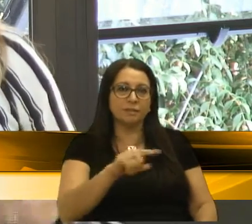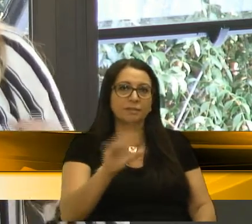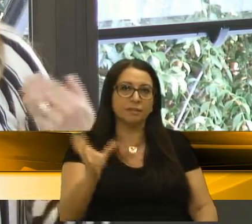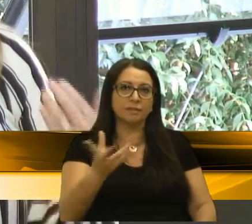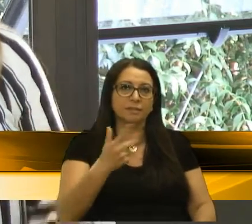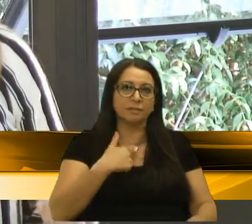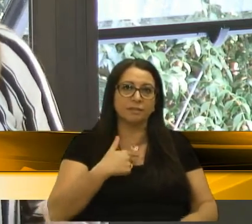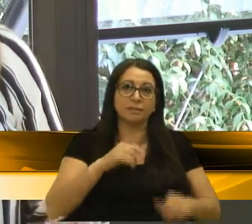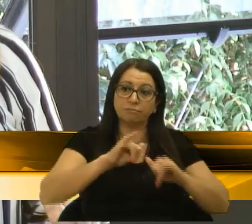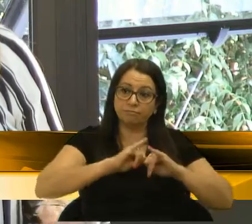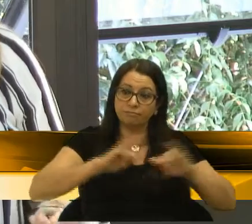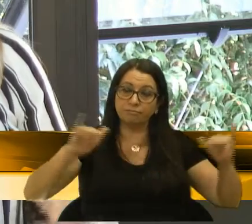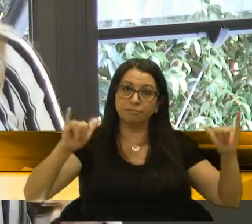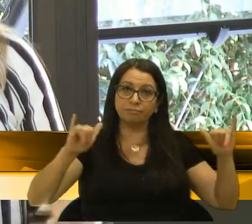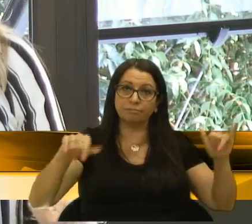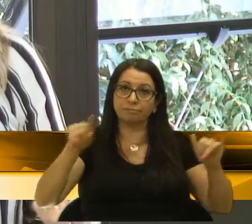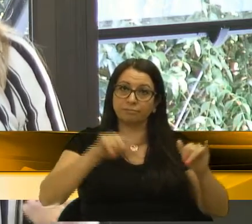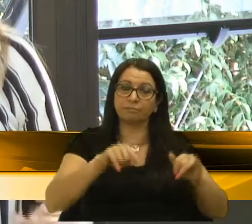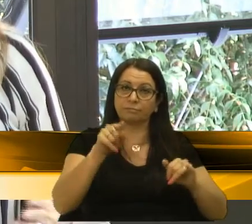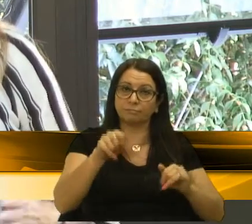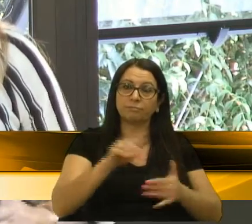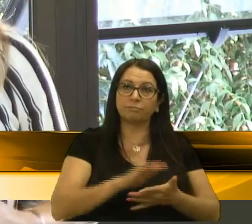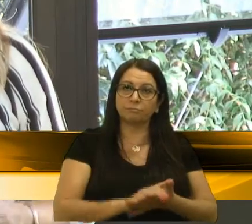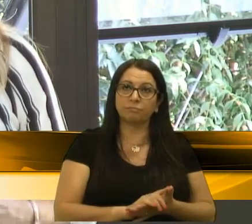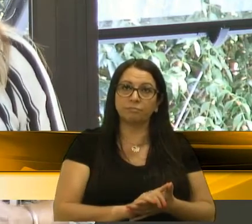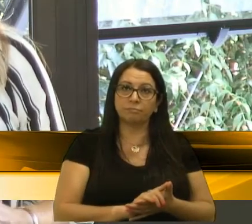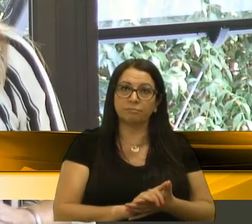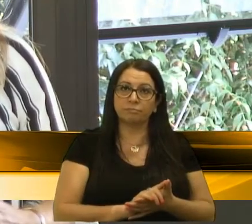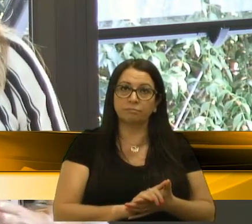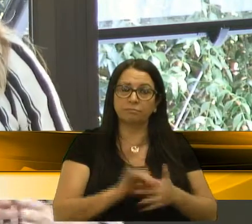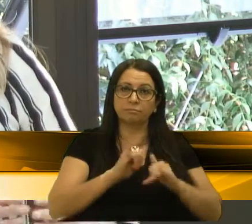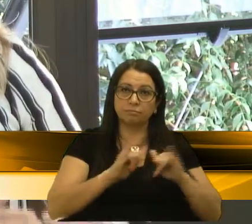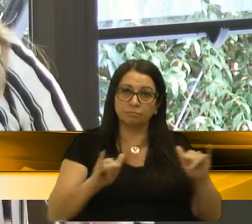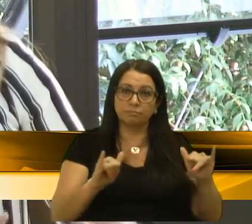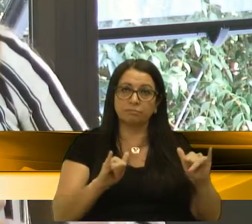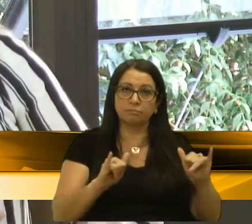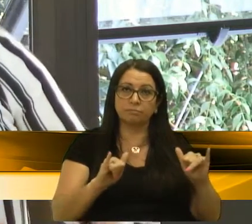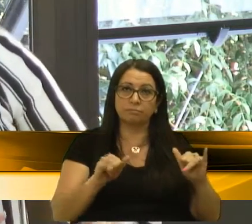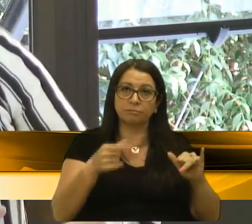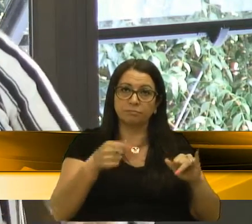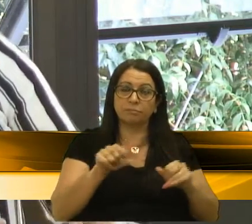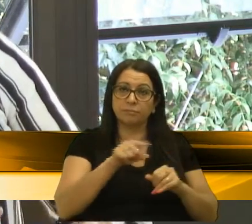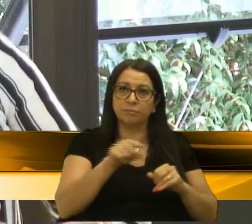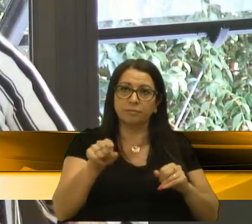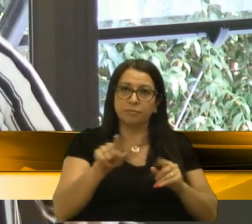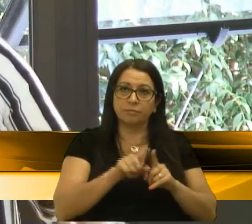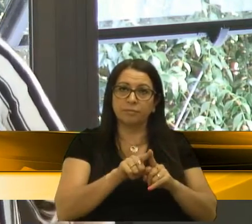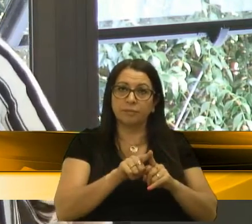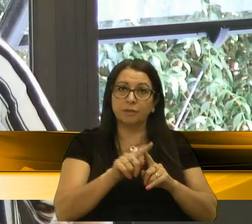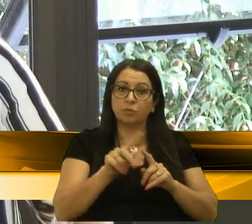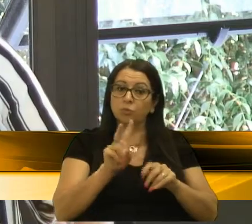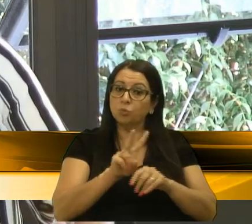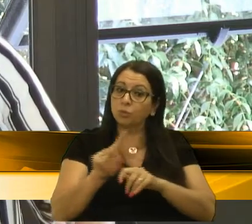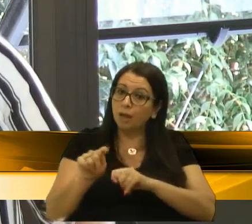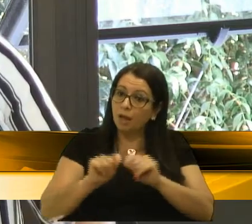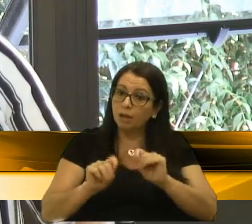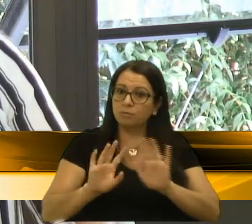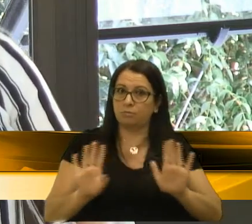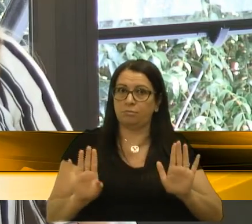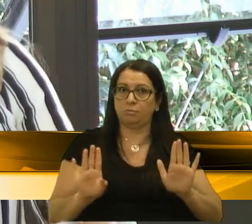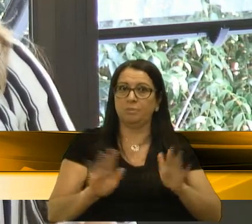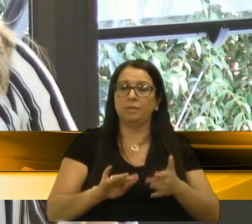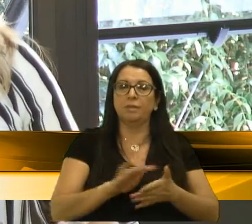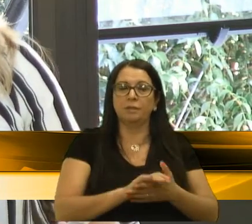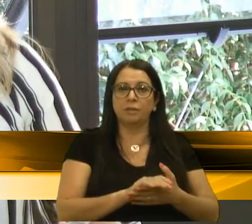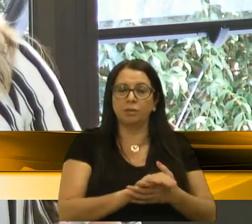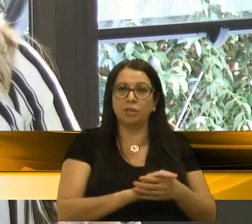sejamos propagadores dessa informação. Estamos agora na fase de contenção, né?